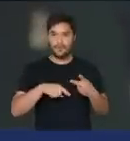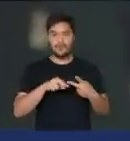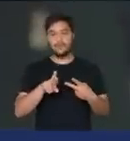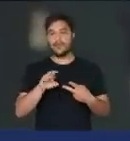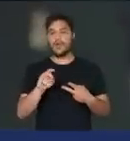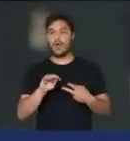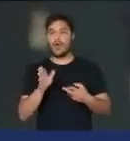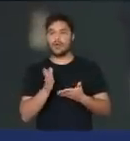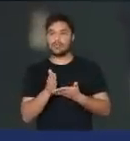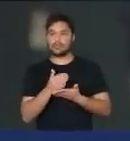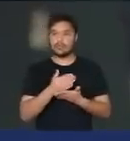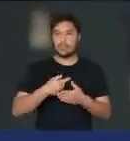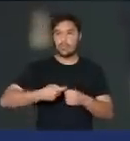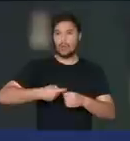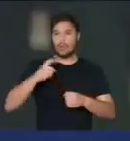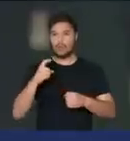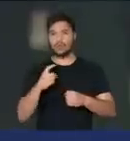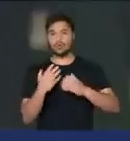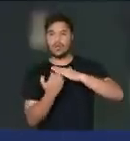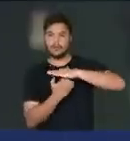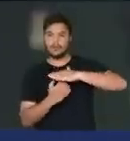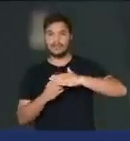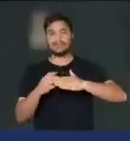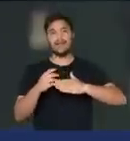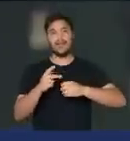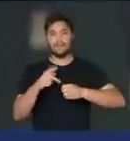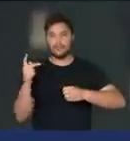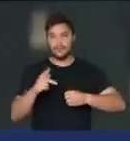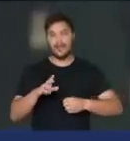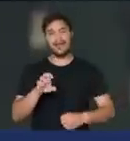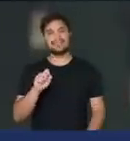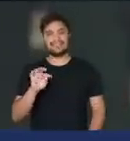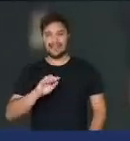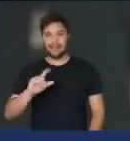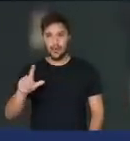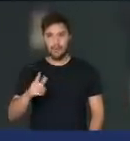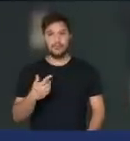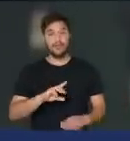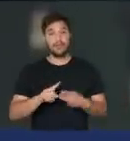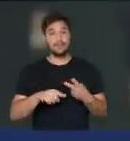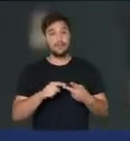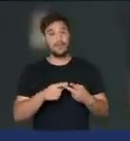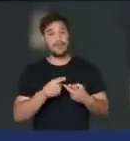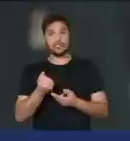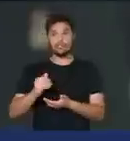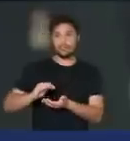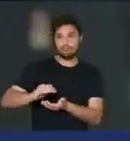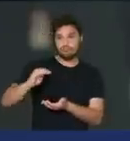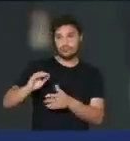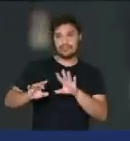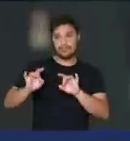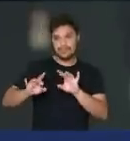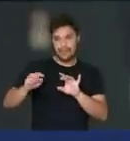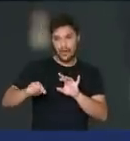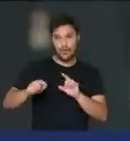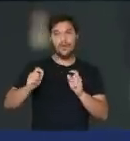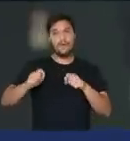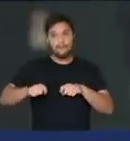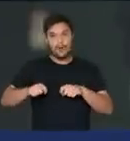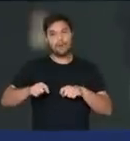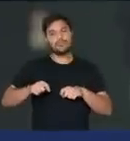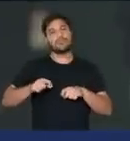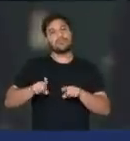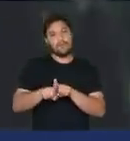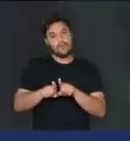dos royalties do petróleo, o lucro das estatais e também o recurso dos fundos especiais que poderão ser utilizados para